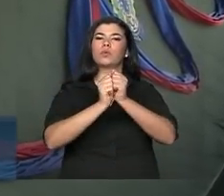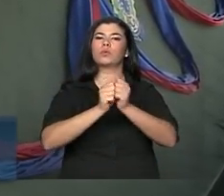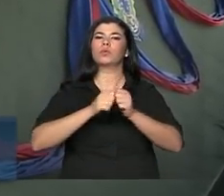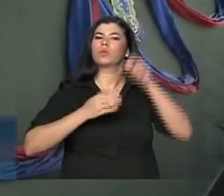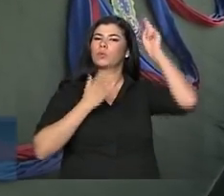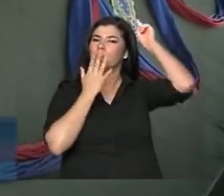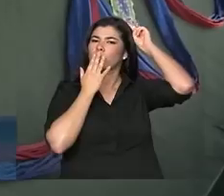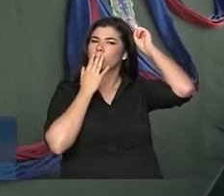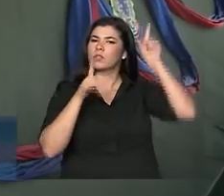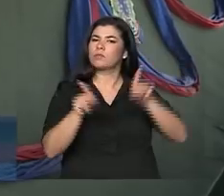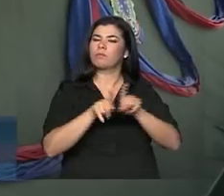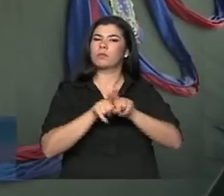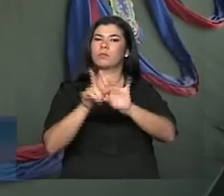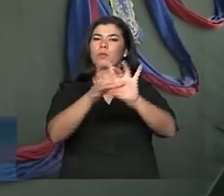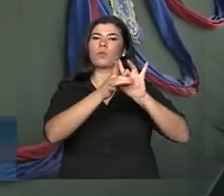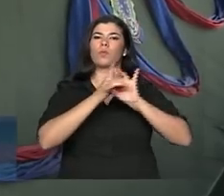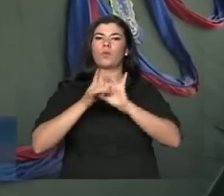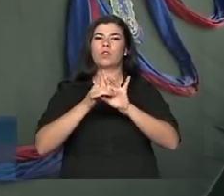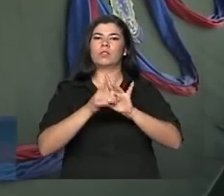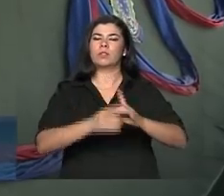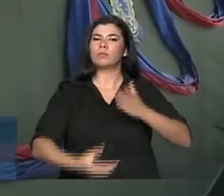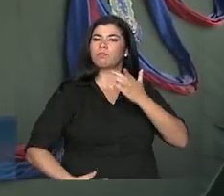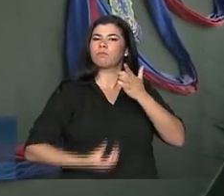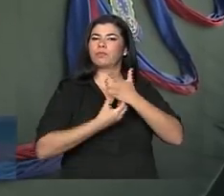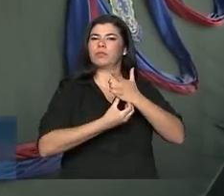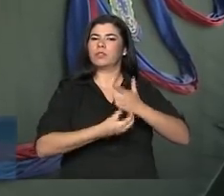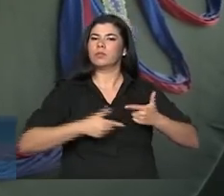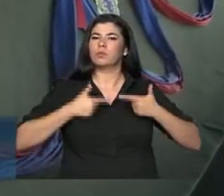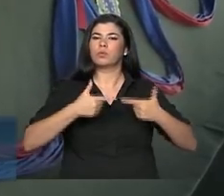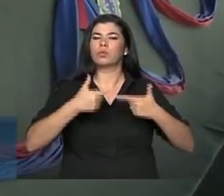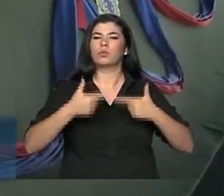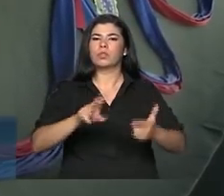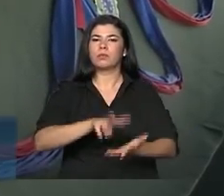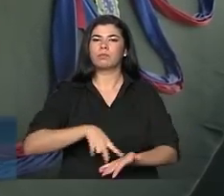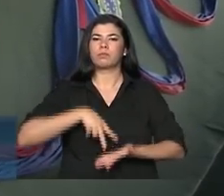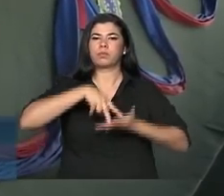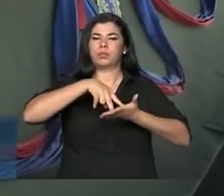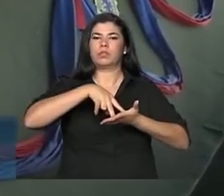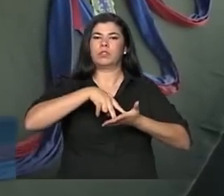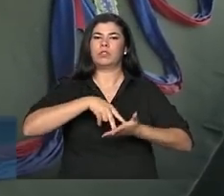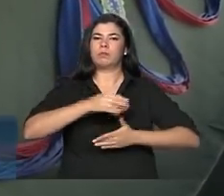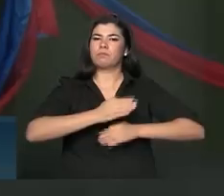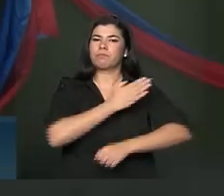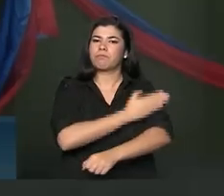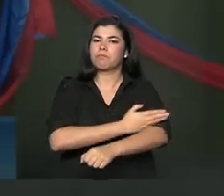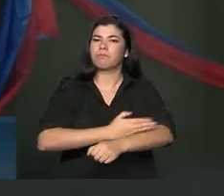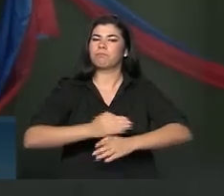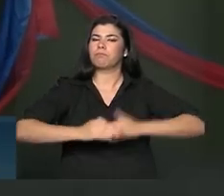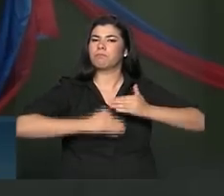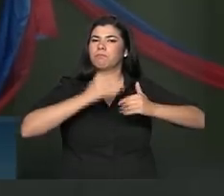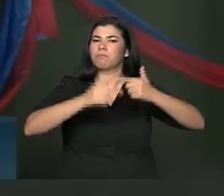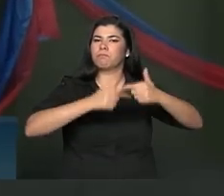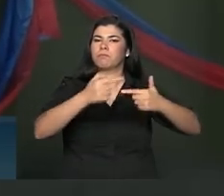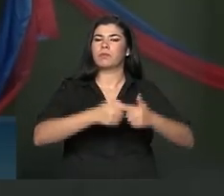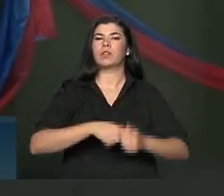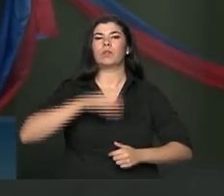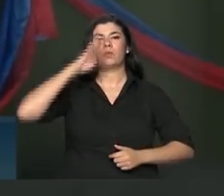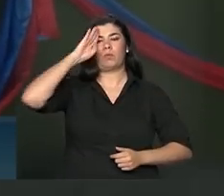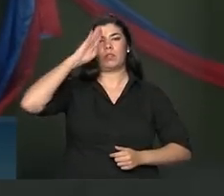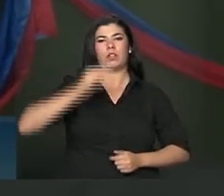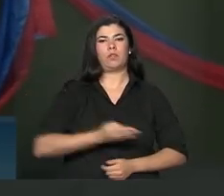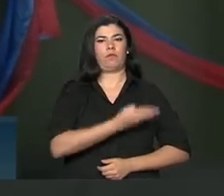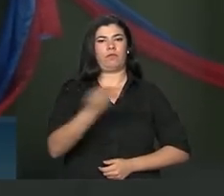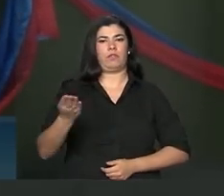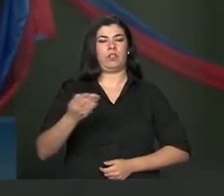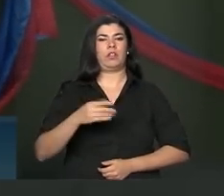armas, estabeleceram as bases para as mais elevadas tradições do Exército Brasileiro, que hoje as senhoras